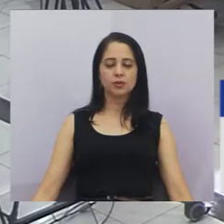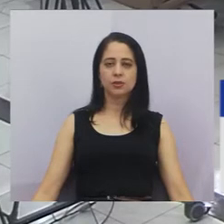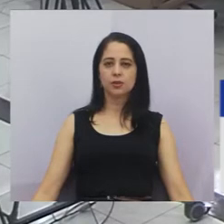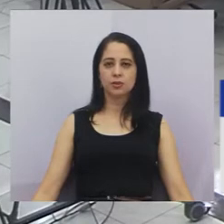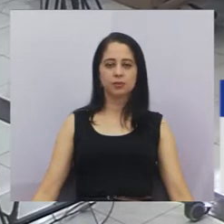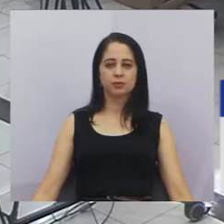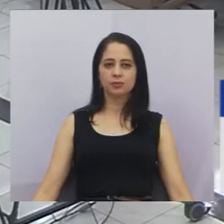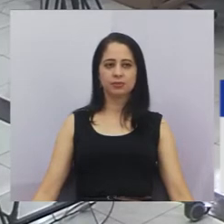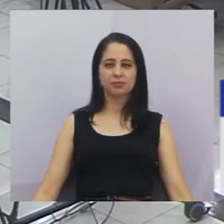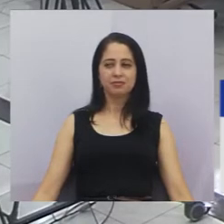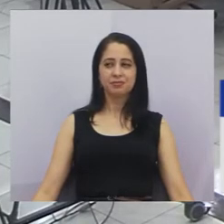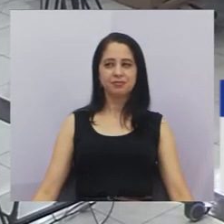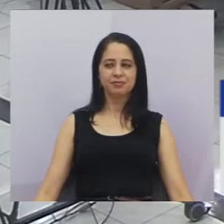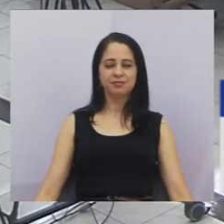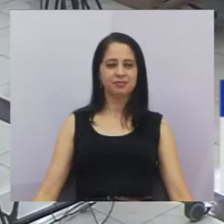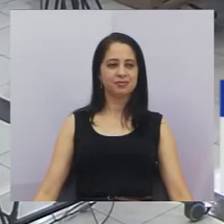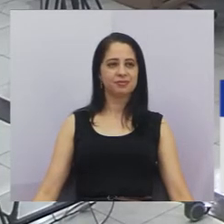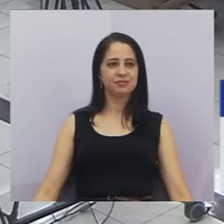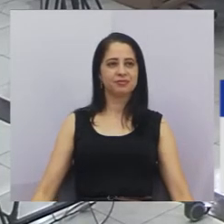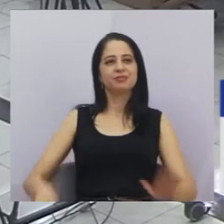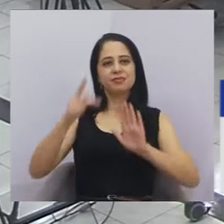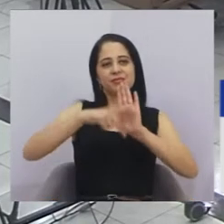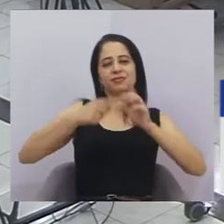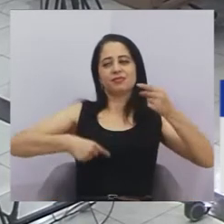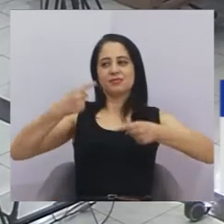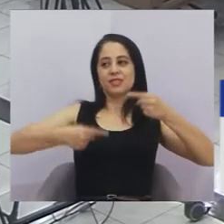O projeto está em discussão.